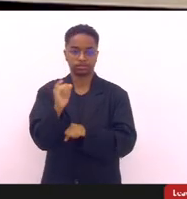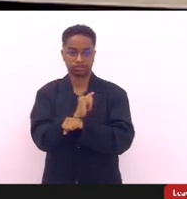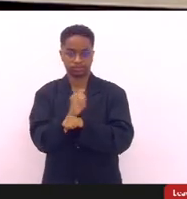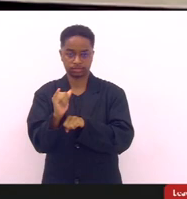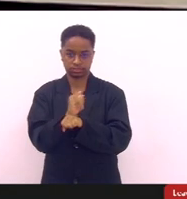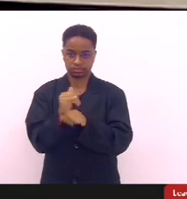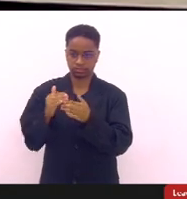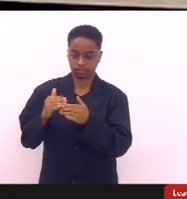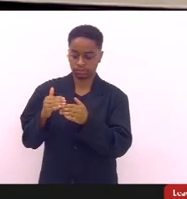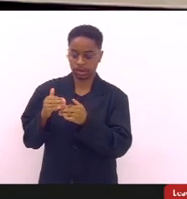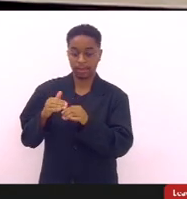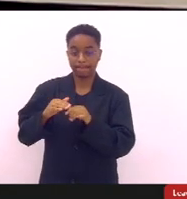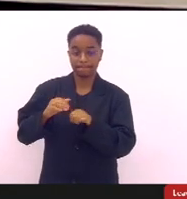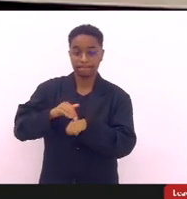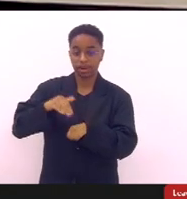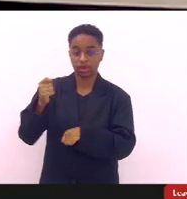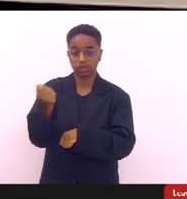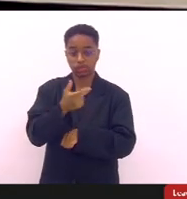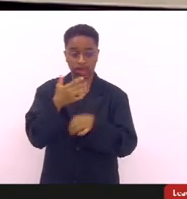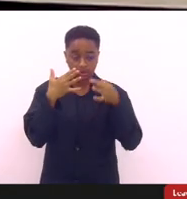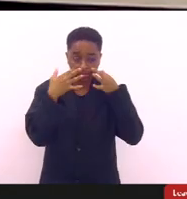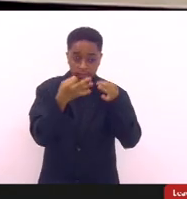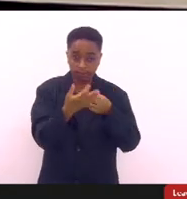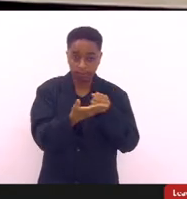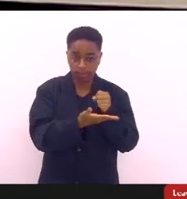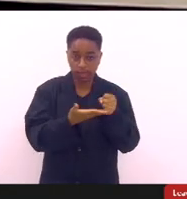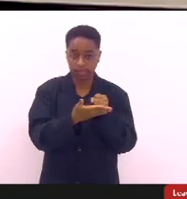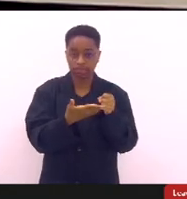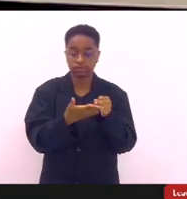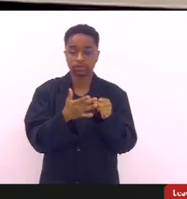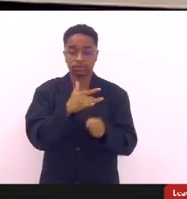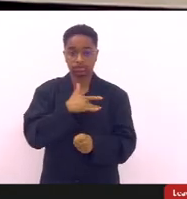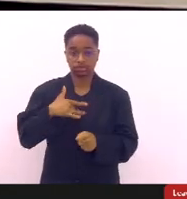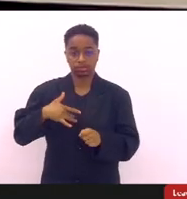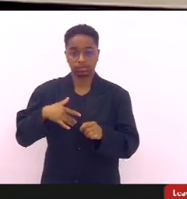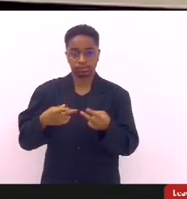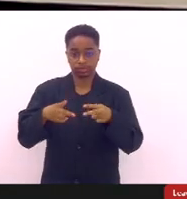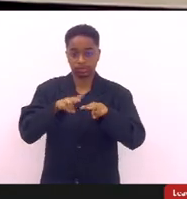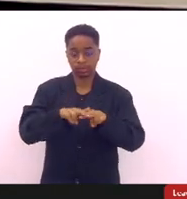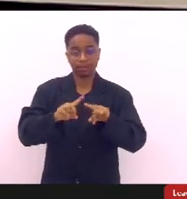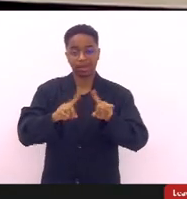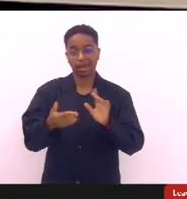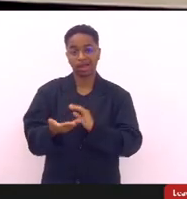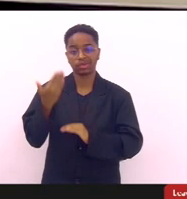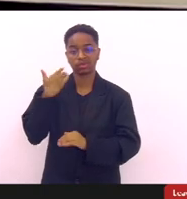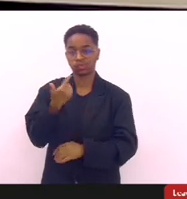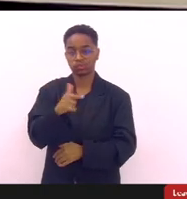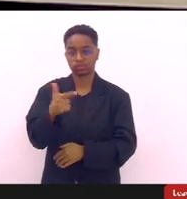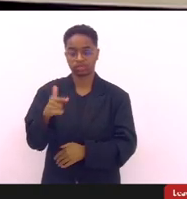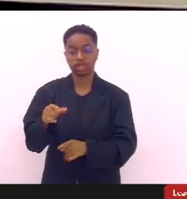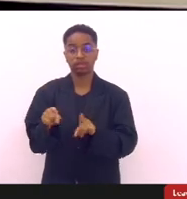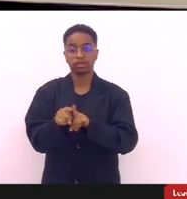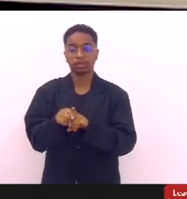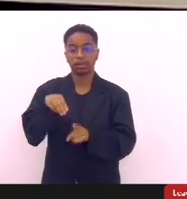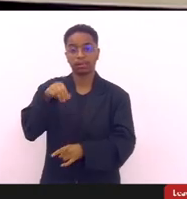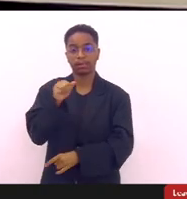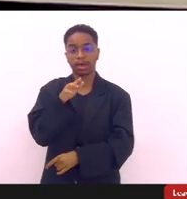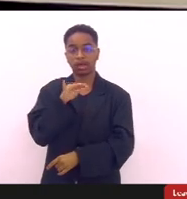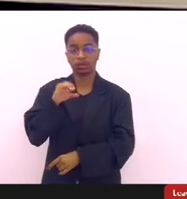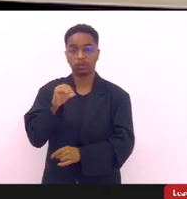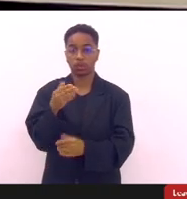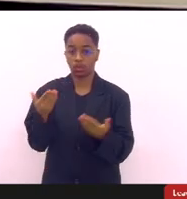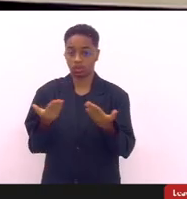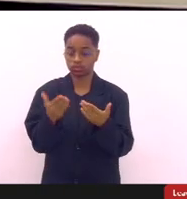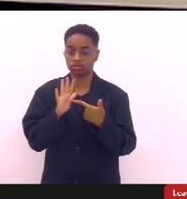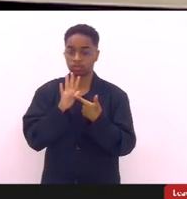para além da atenção básica na saúde prisional para o enfrentamento da tuberculose? Ele não estava lá. O doutor Mário hoje diz que